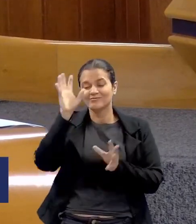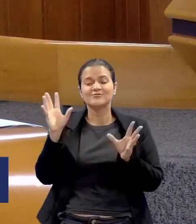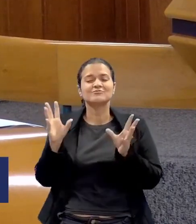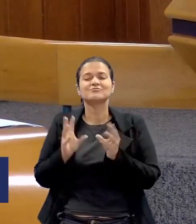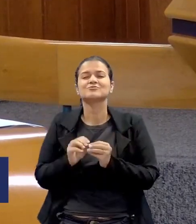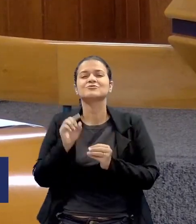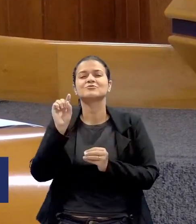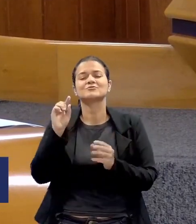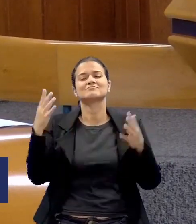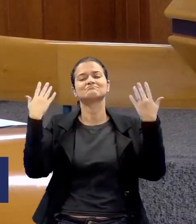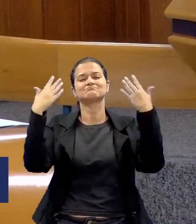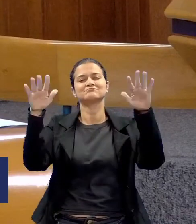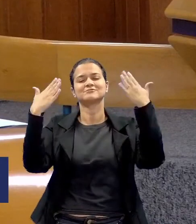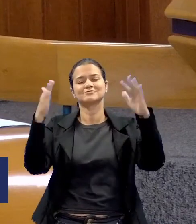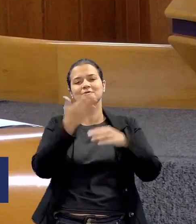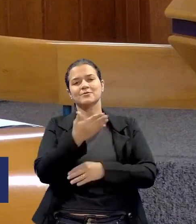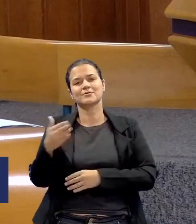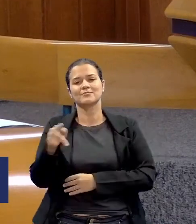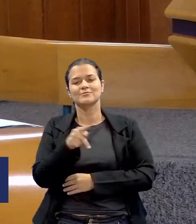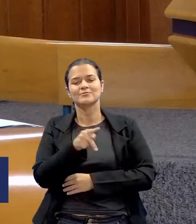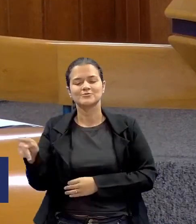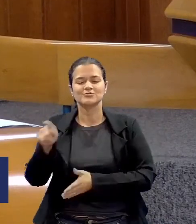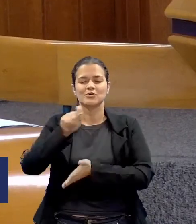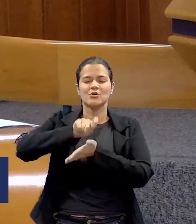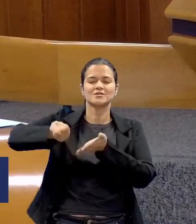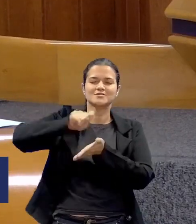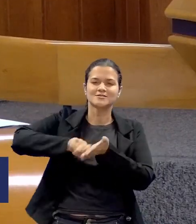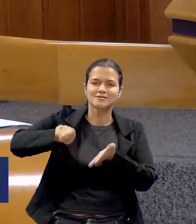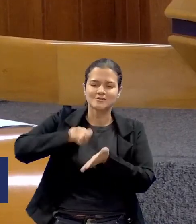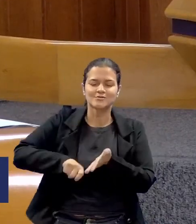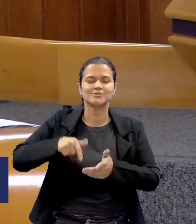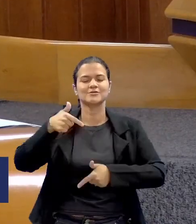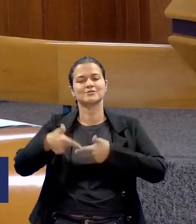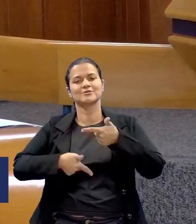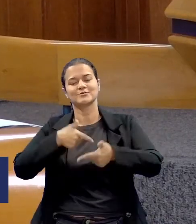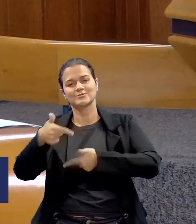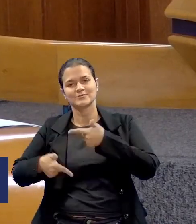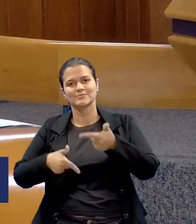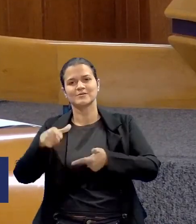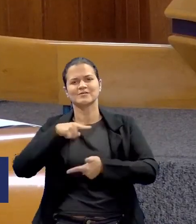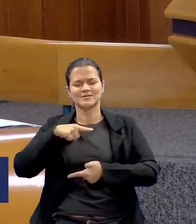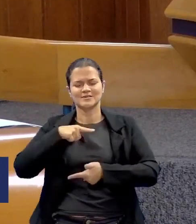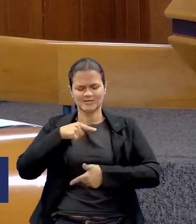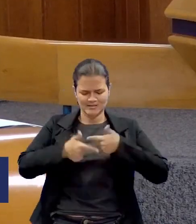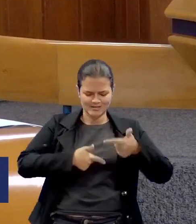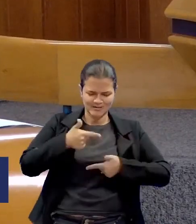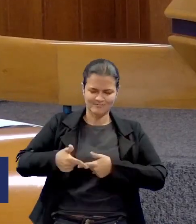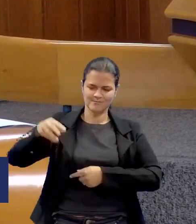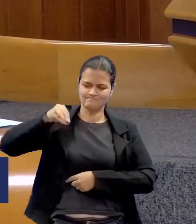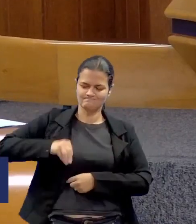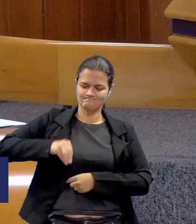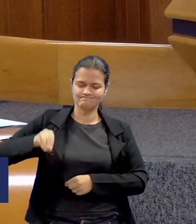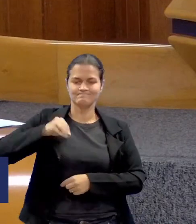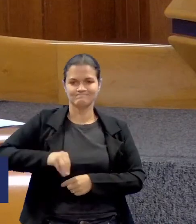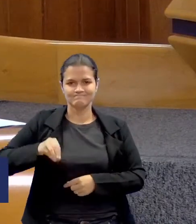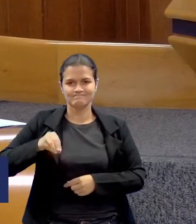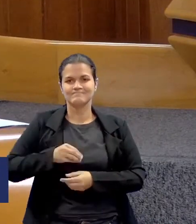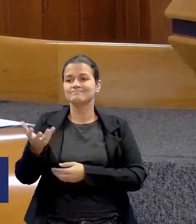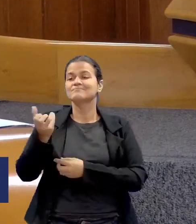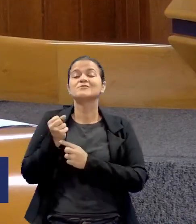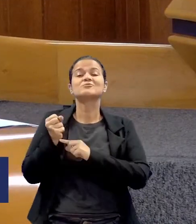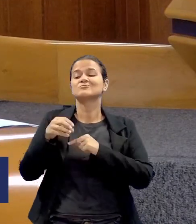aos professores, aos escritores, aos trabalhadores que trocam sua força de trabalho abstrata ou concreta por